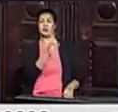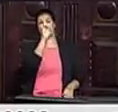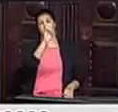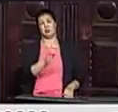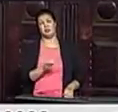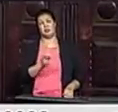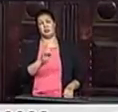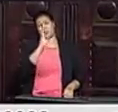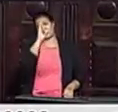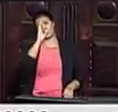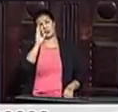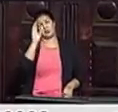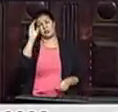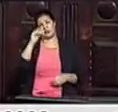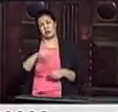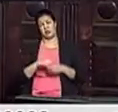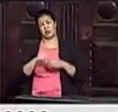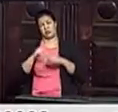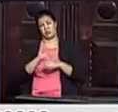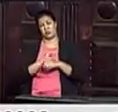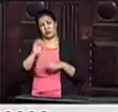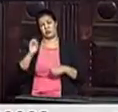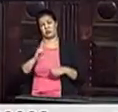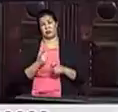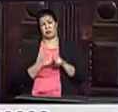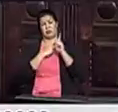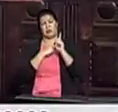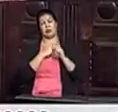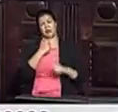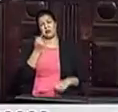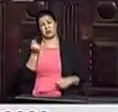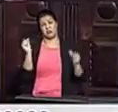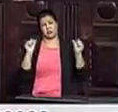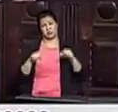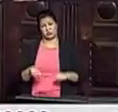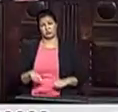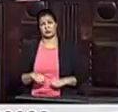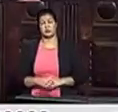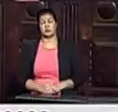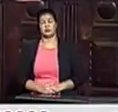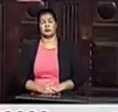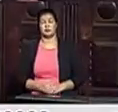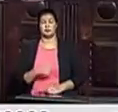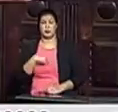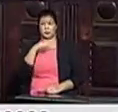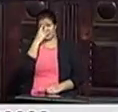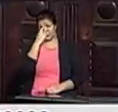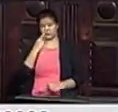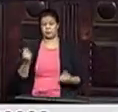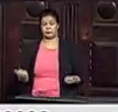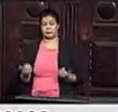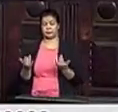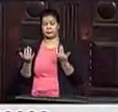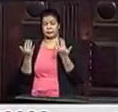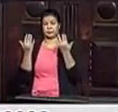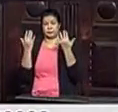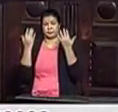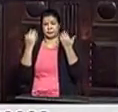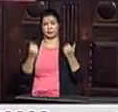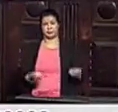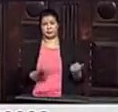crise. Todo mundo diz assim, vamos separar o joio do trigo. Mas quando chega na